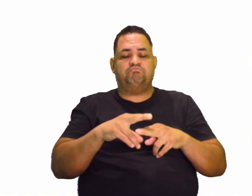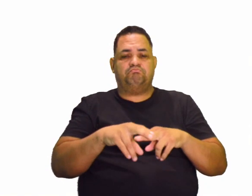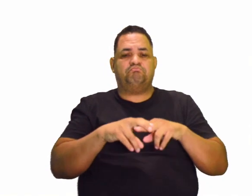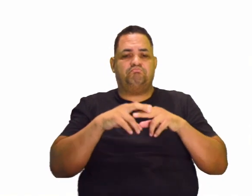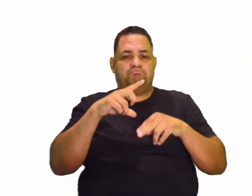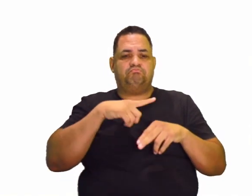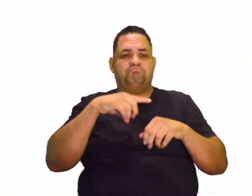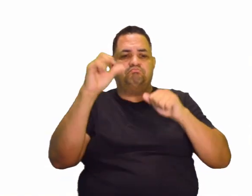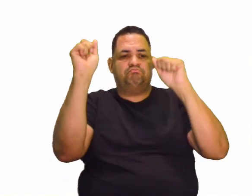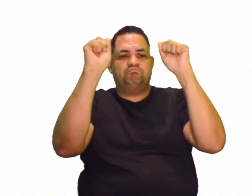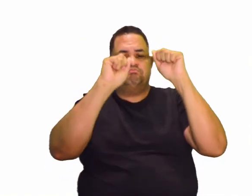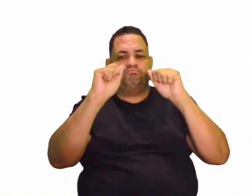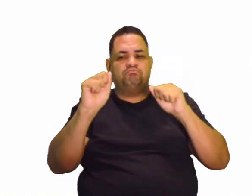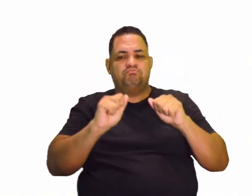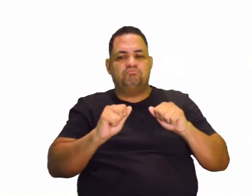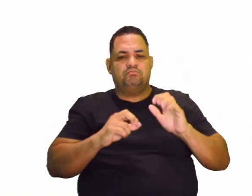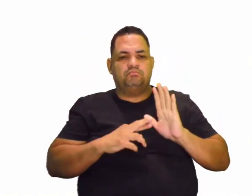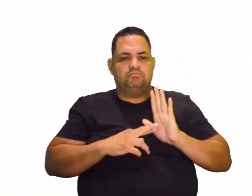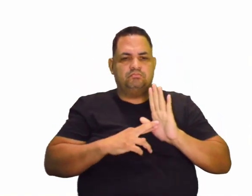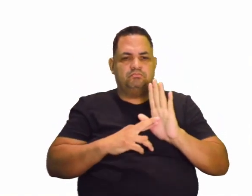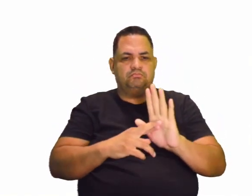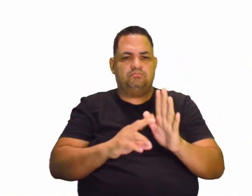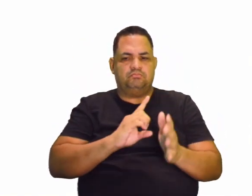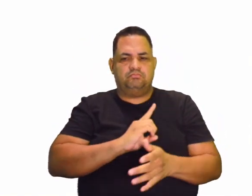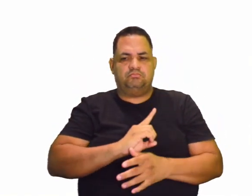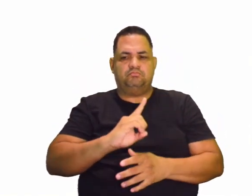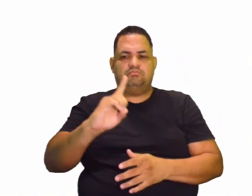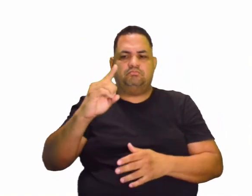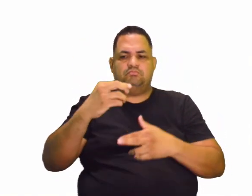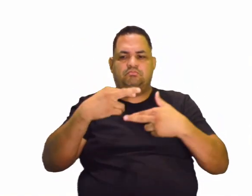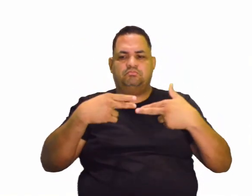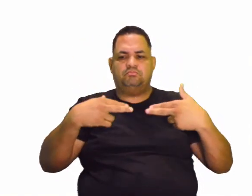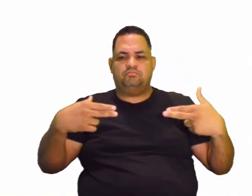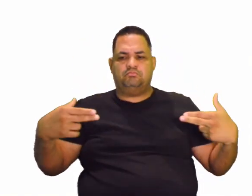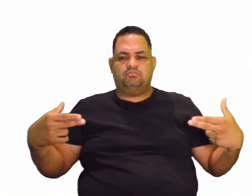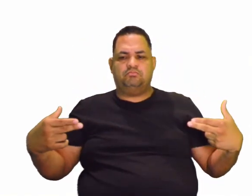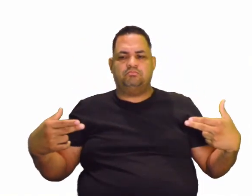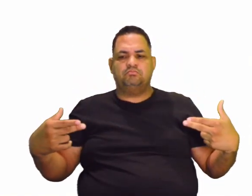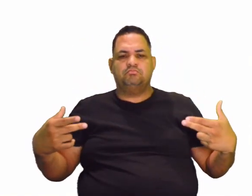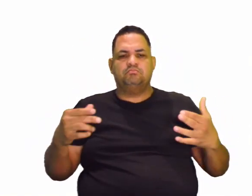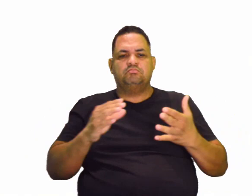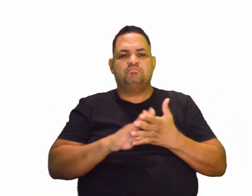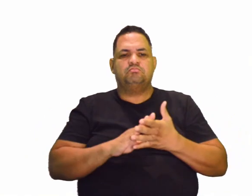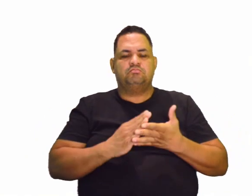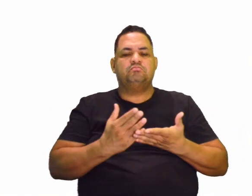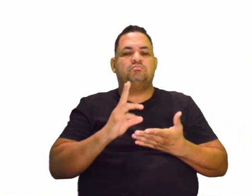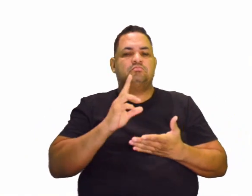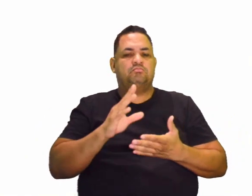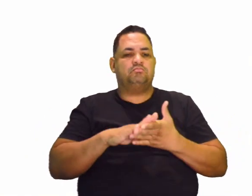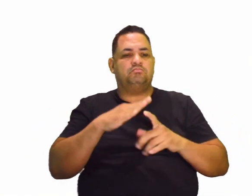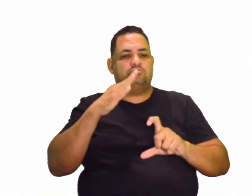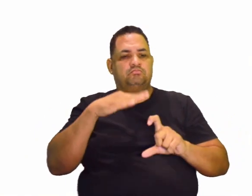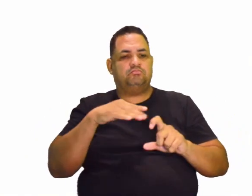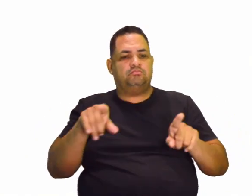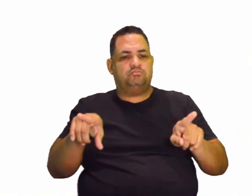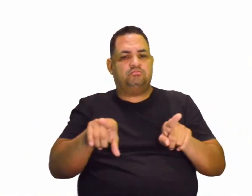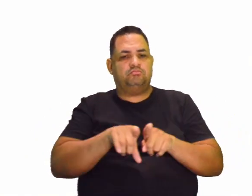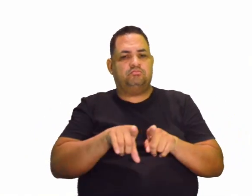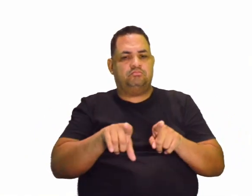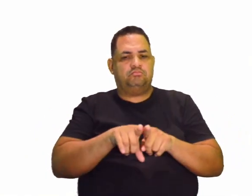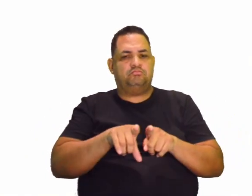né, que representavam o quê? Deuses, né? Mesmo os deuses mitológicos, mas como também o